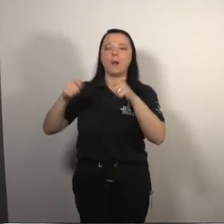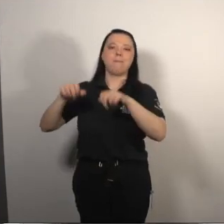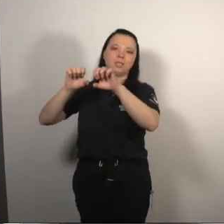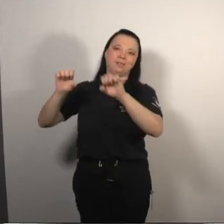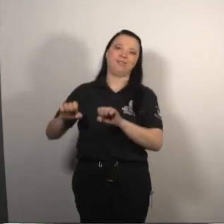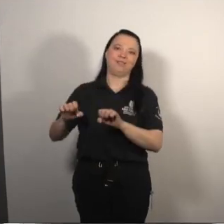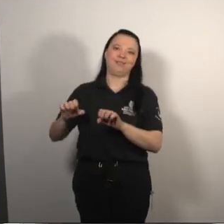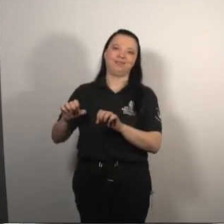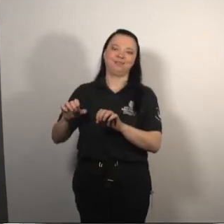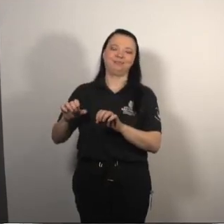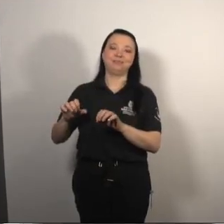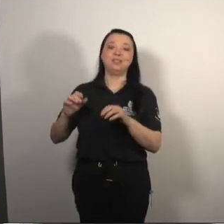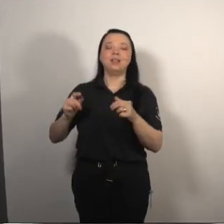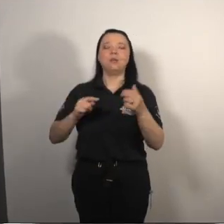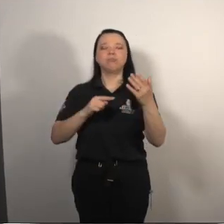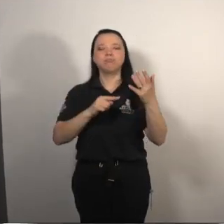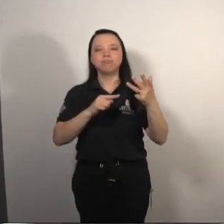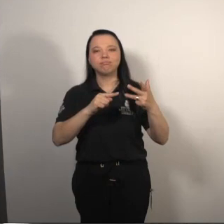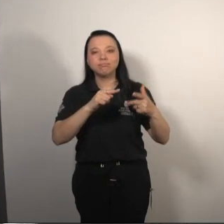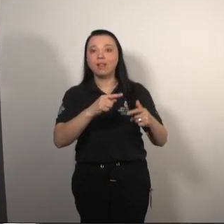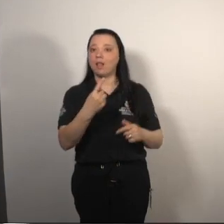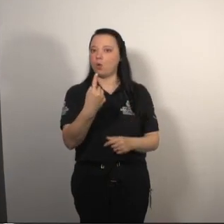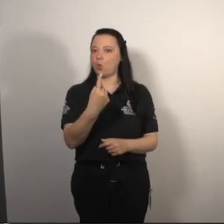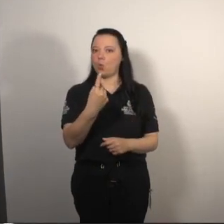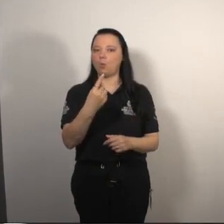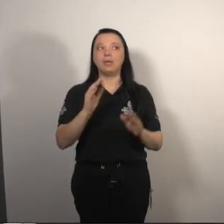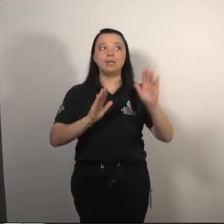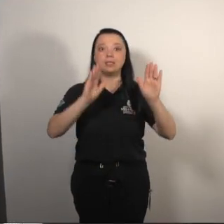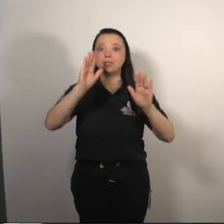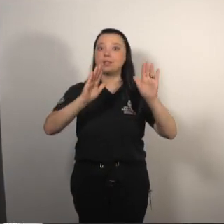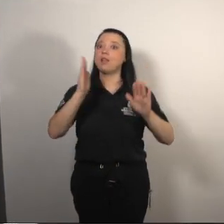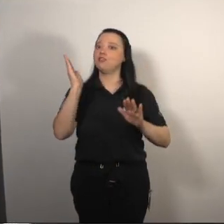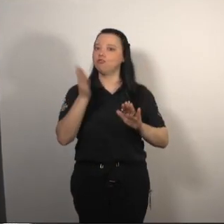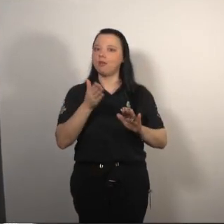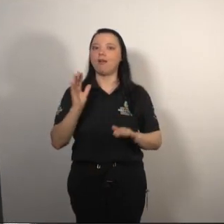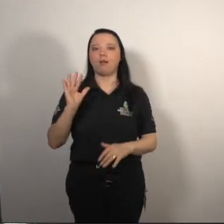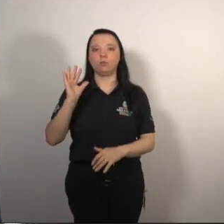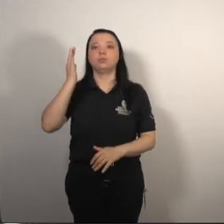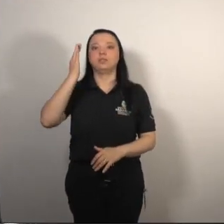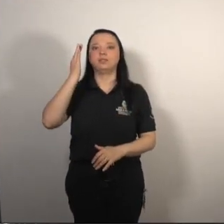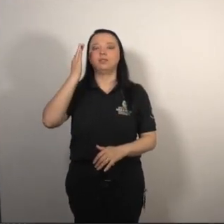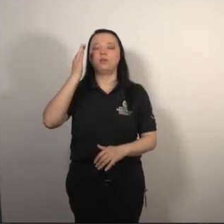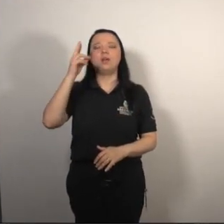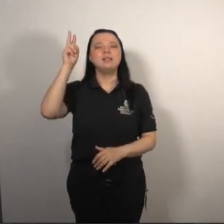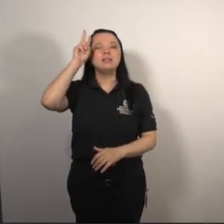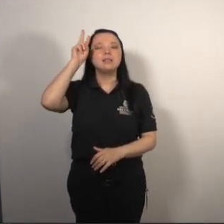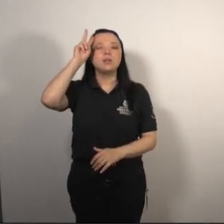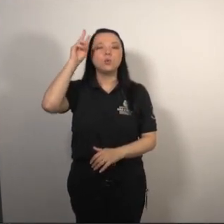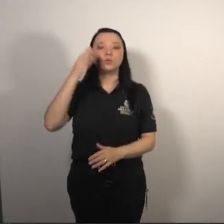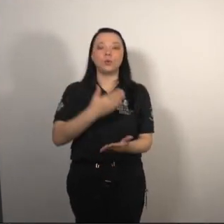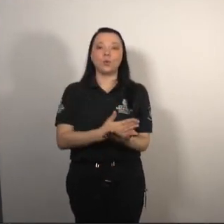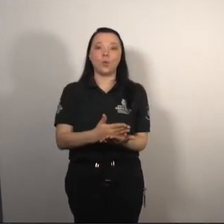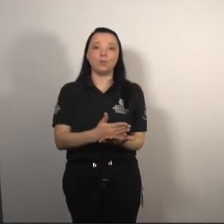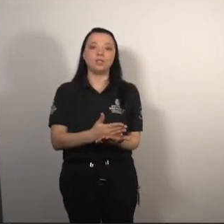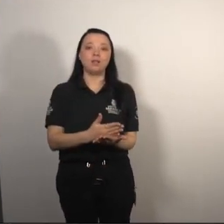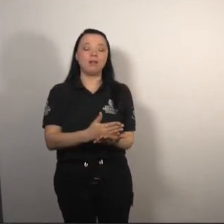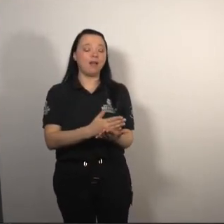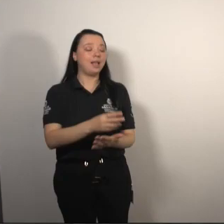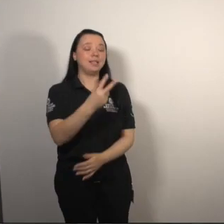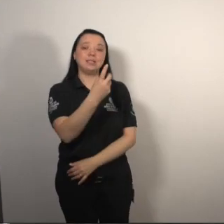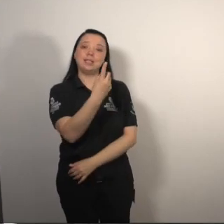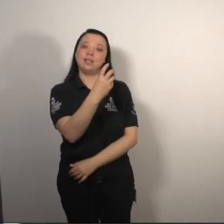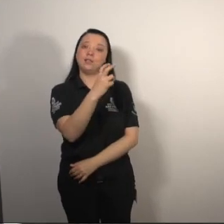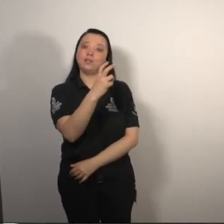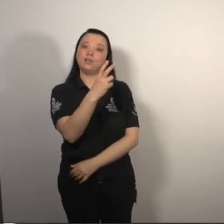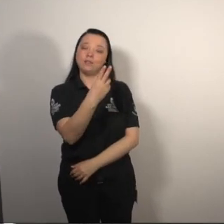estrutural. Então, essas funcionais é uma das licitações que hoje está na rua, foi lançada na segunda-feira, de 125